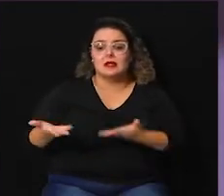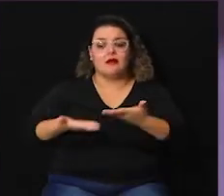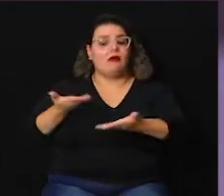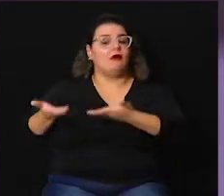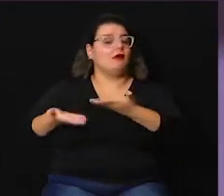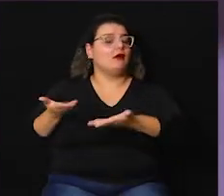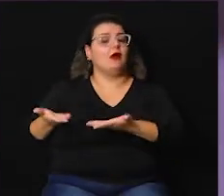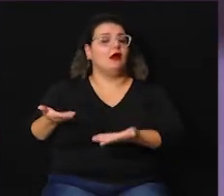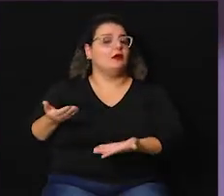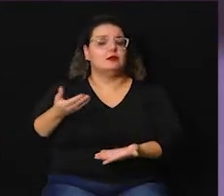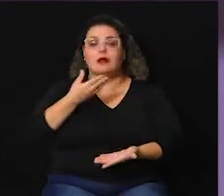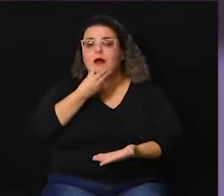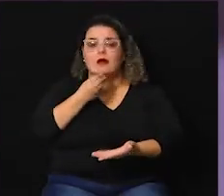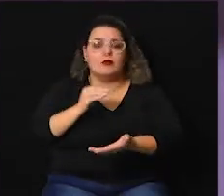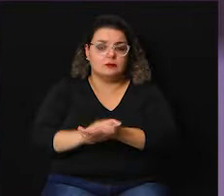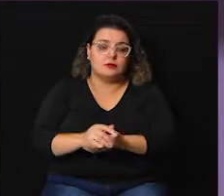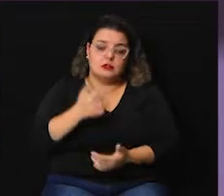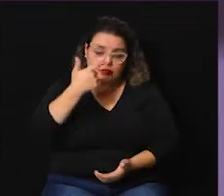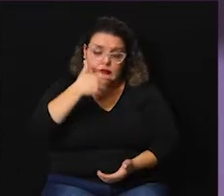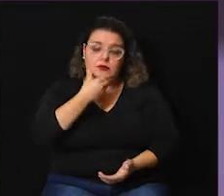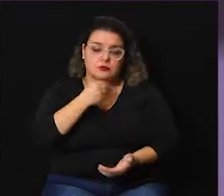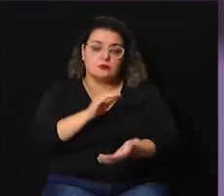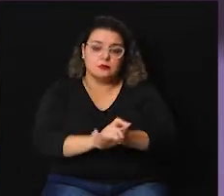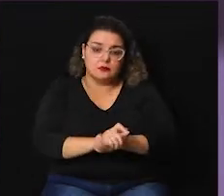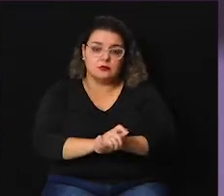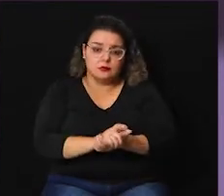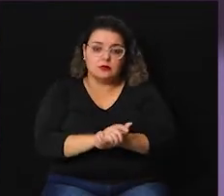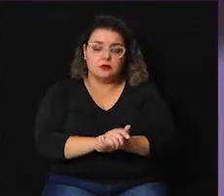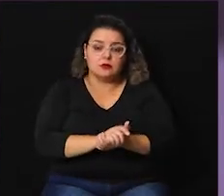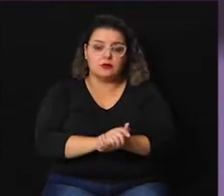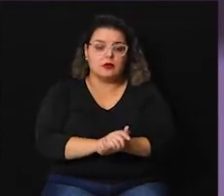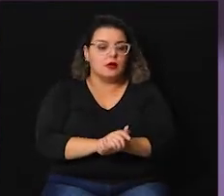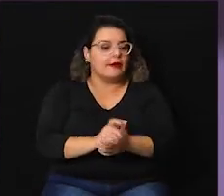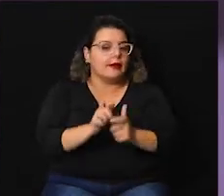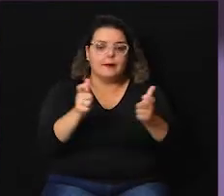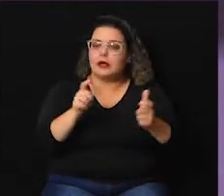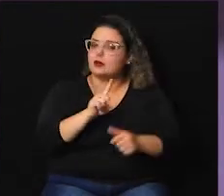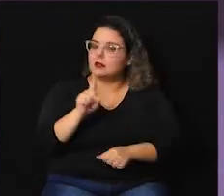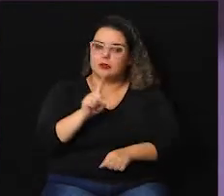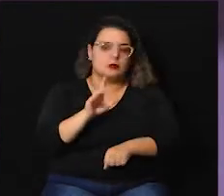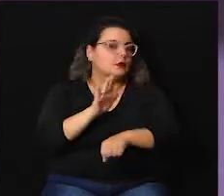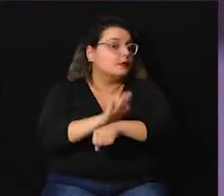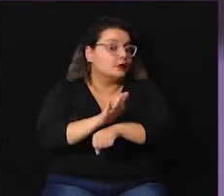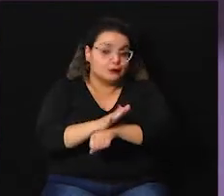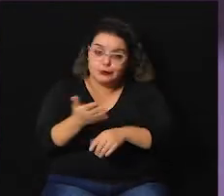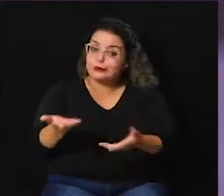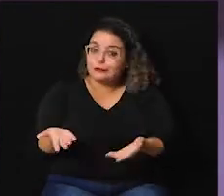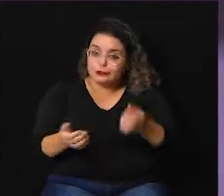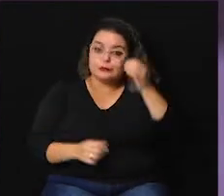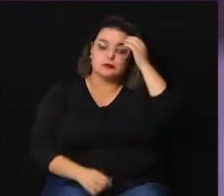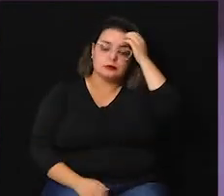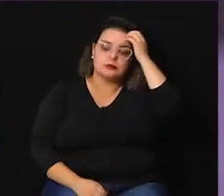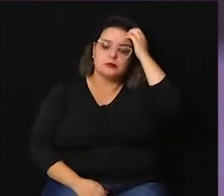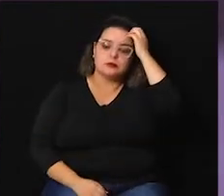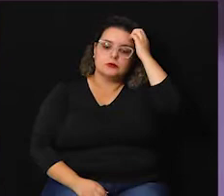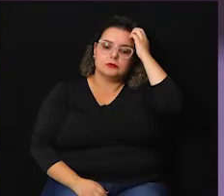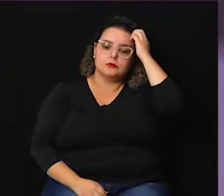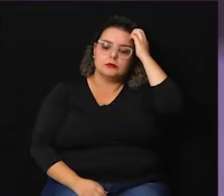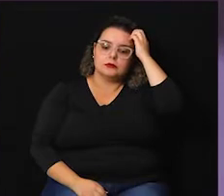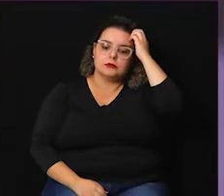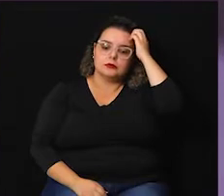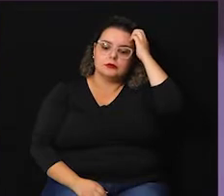marido, que eu sou marido e nem sempre os maridos colaboram também, né? O marido é